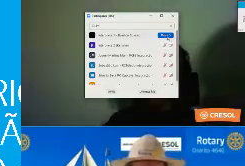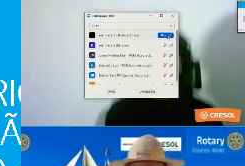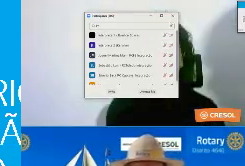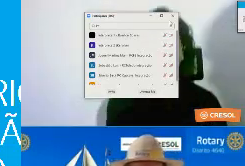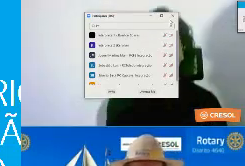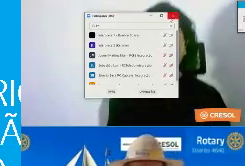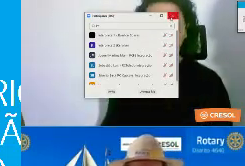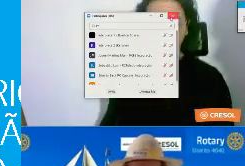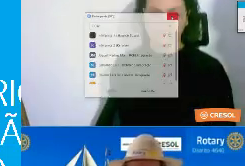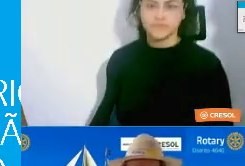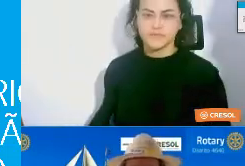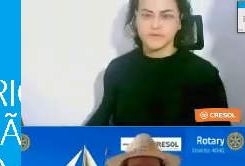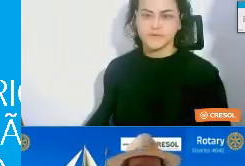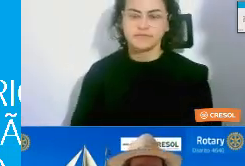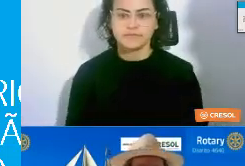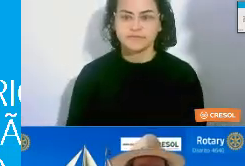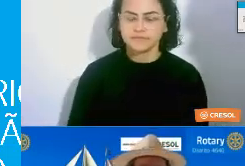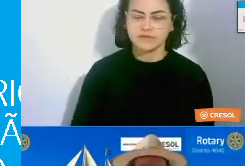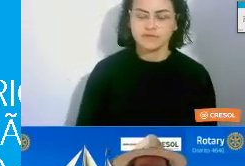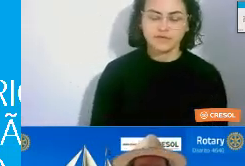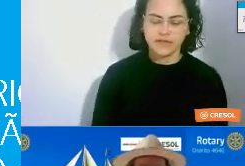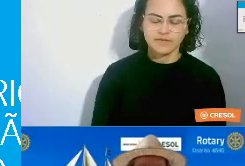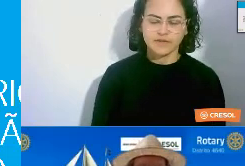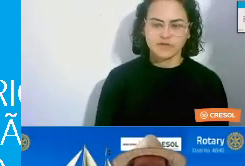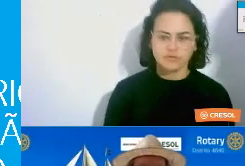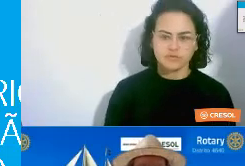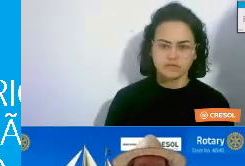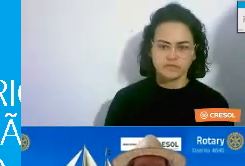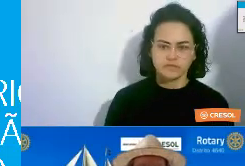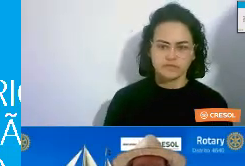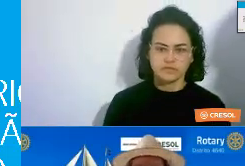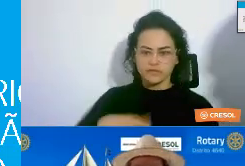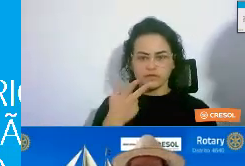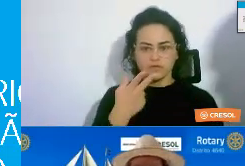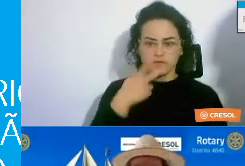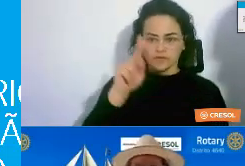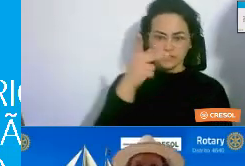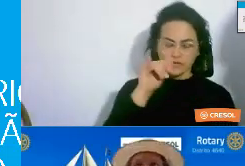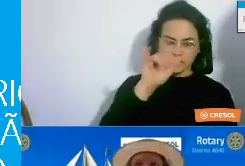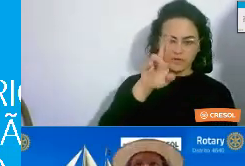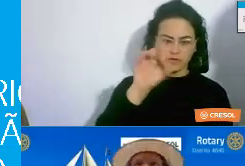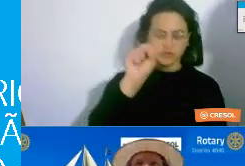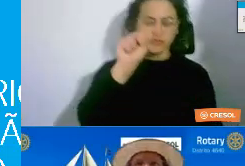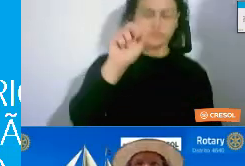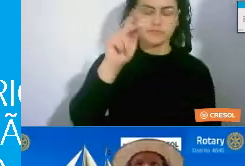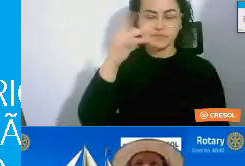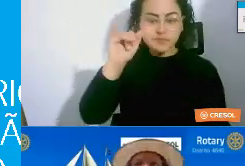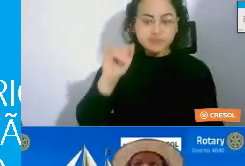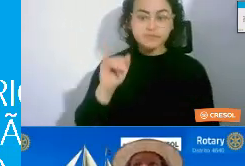Eu quero me apresentar primeiro. Hoje, meu nome é Hiroshi Shimuta, sou coordenador regional da Fundação